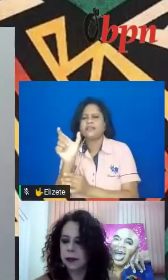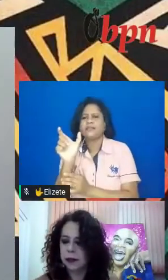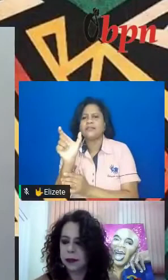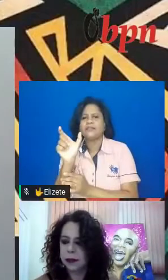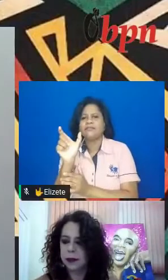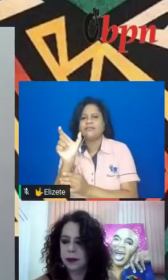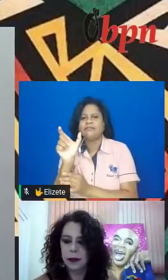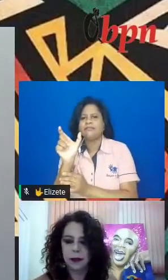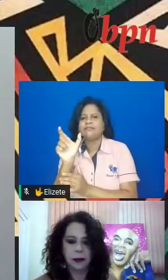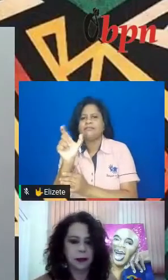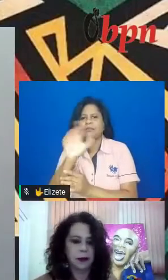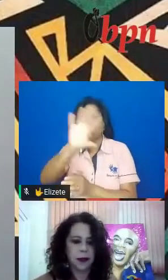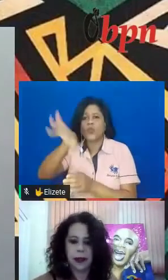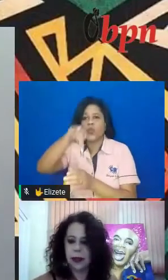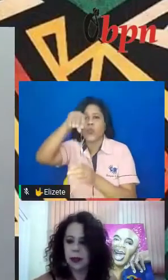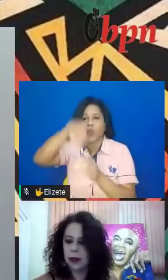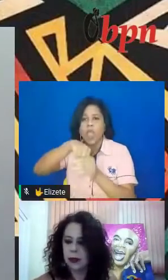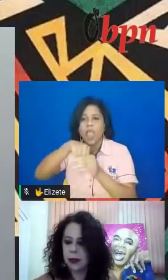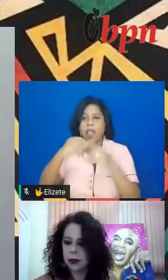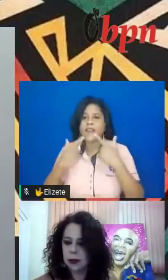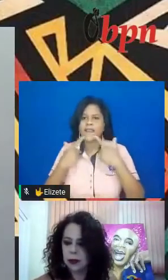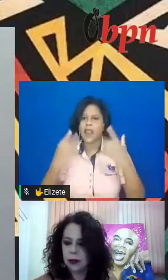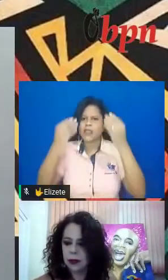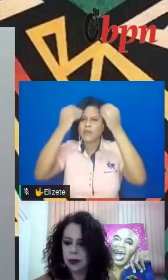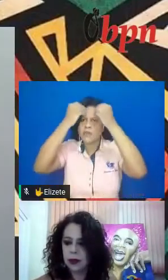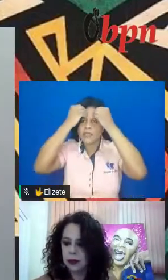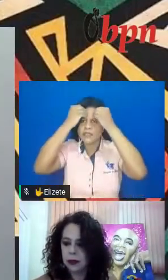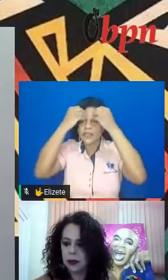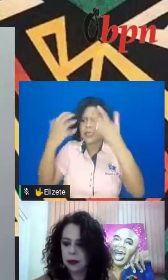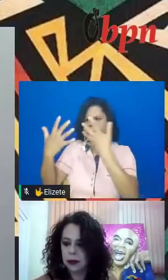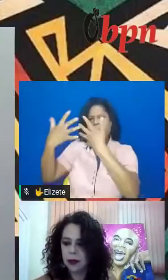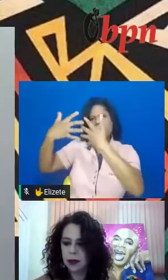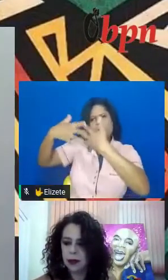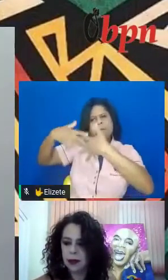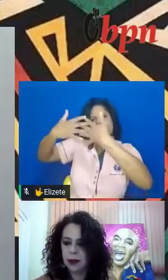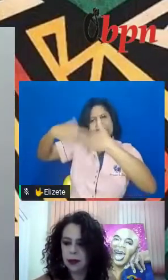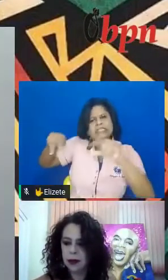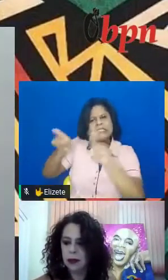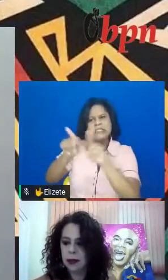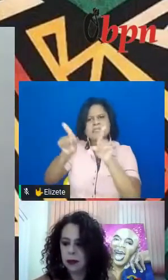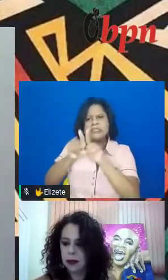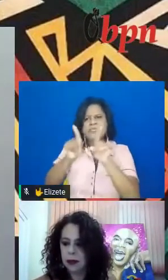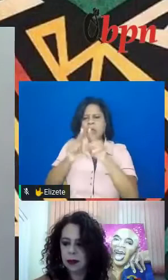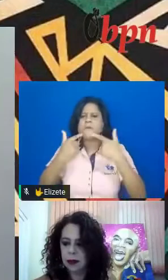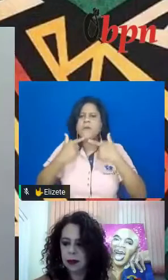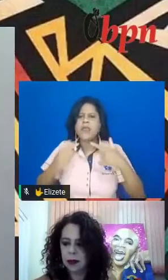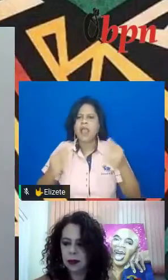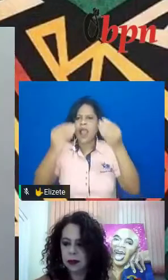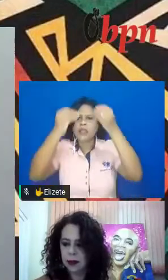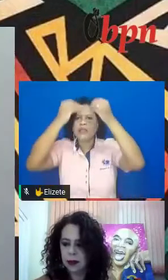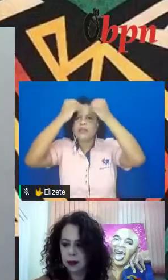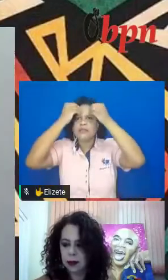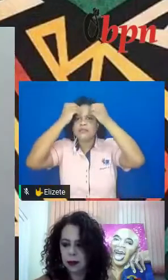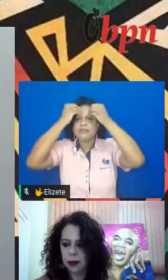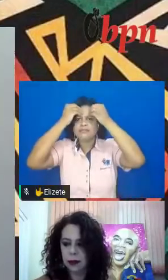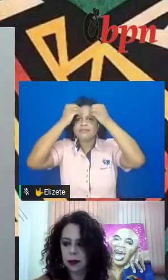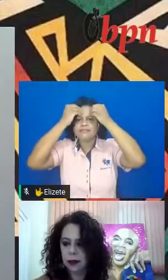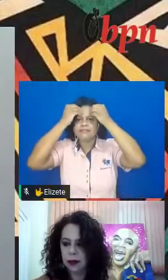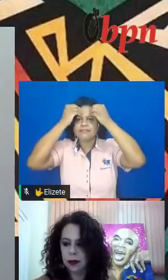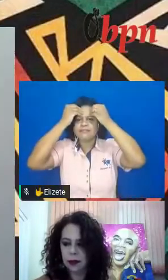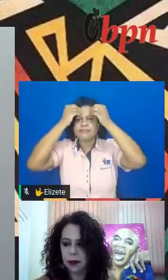da linguagem e pensar a linguagem, justamente pensar a linguagem